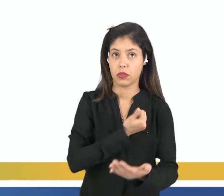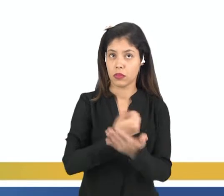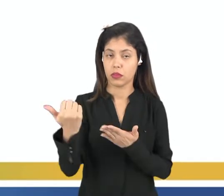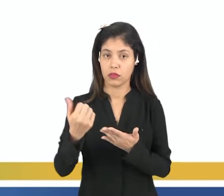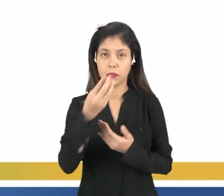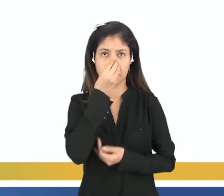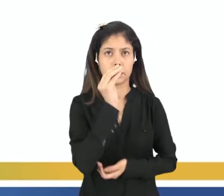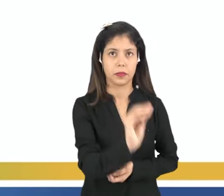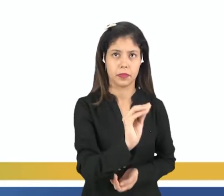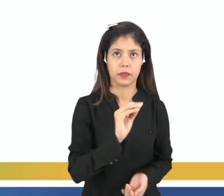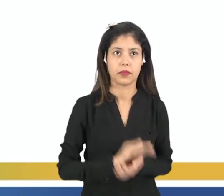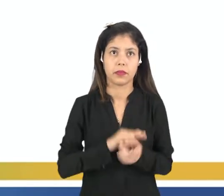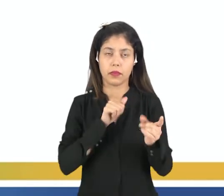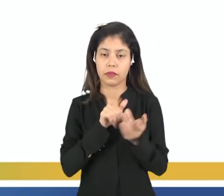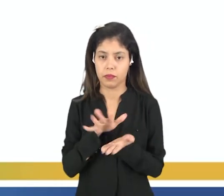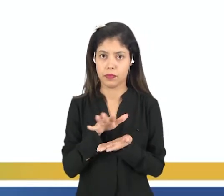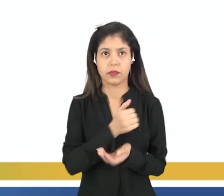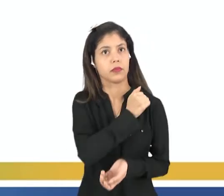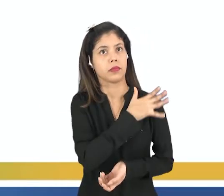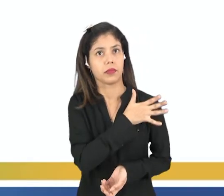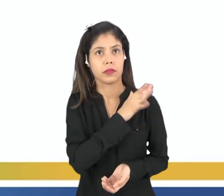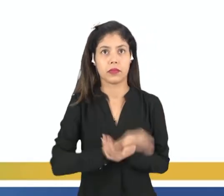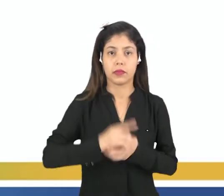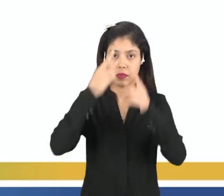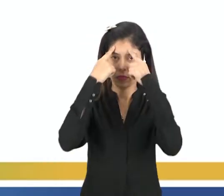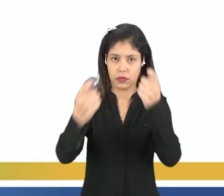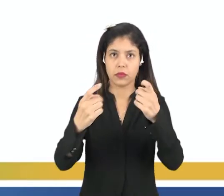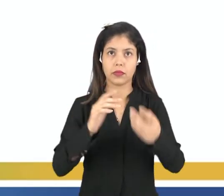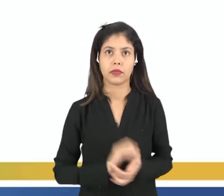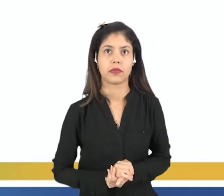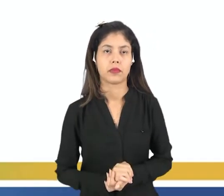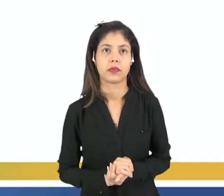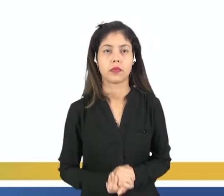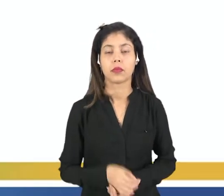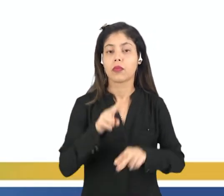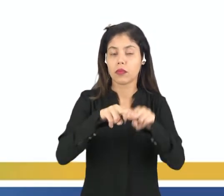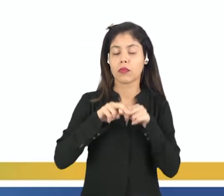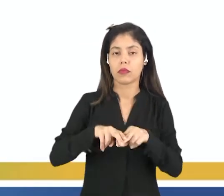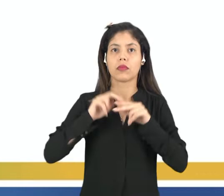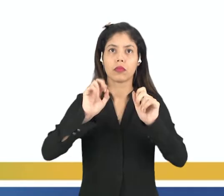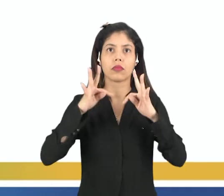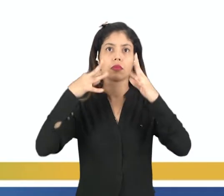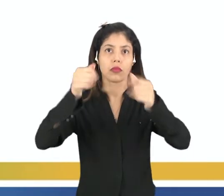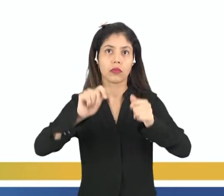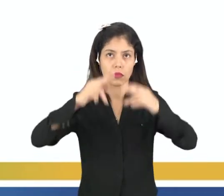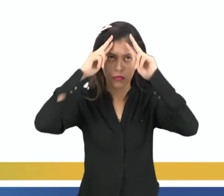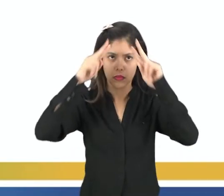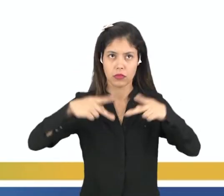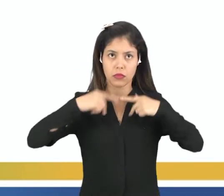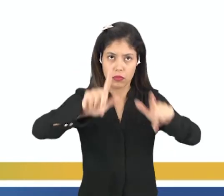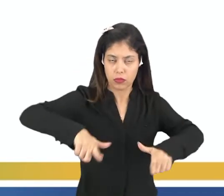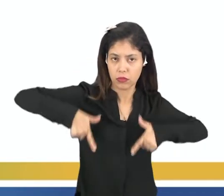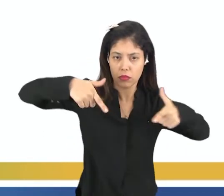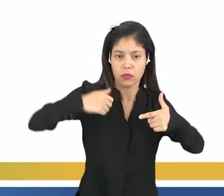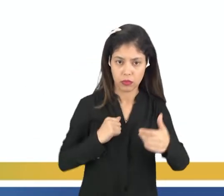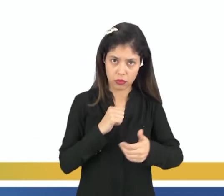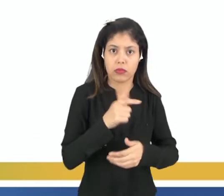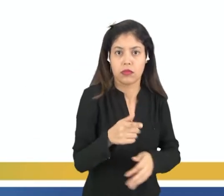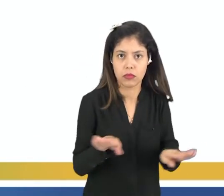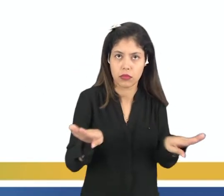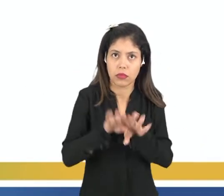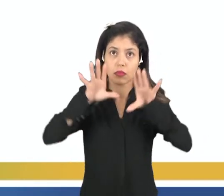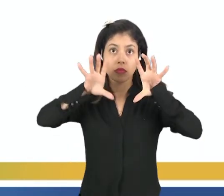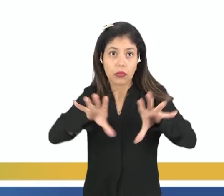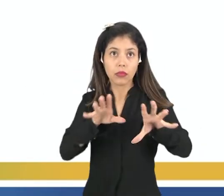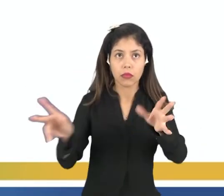como discriminação, exclusão, preconceito e violência. Por isso, todo ser humano deve lutar contra ele e,